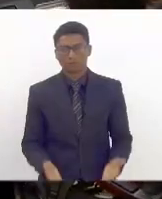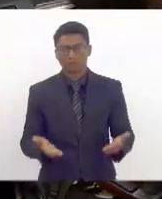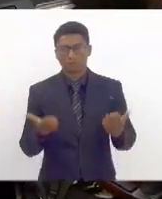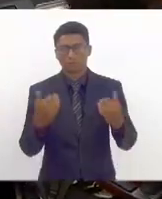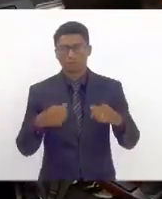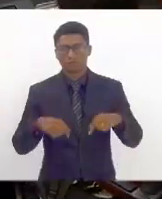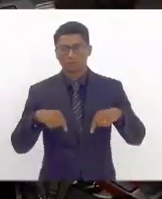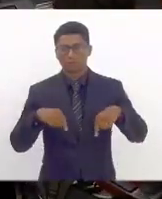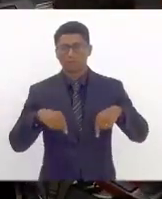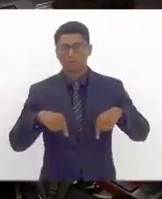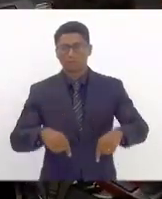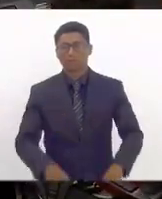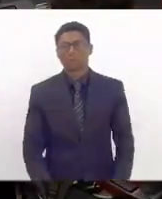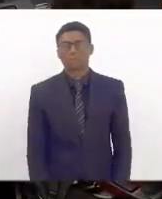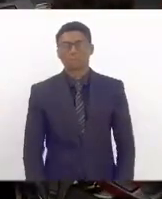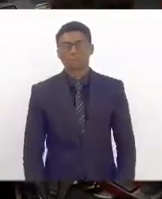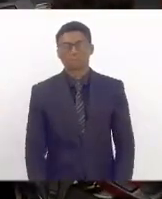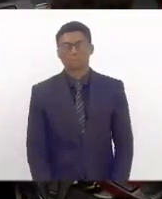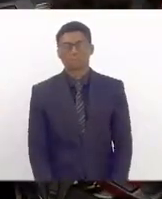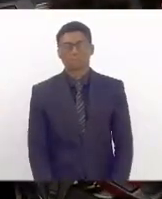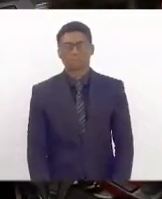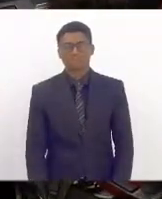chegando isso